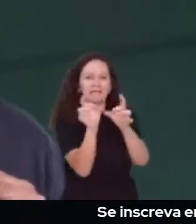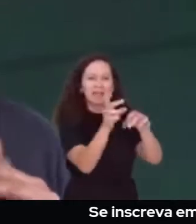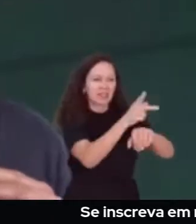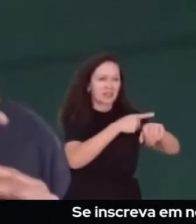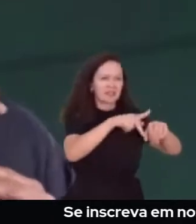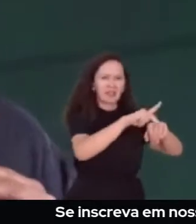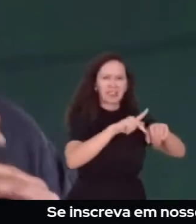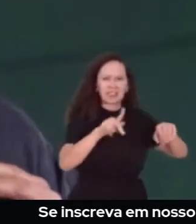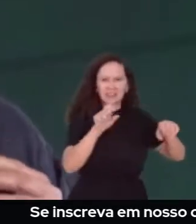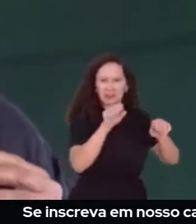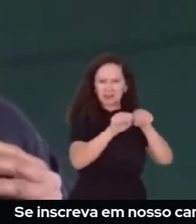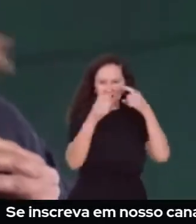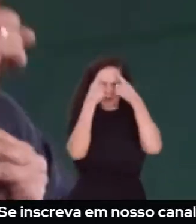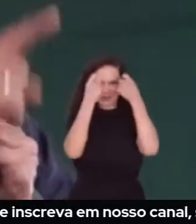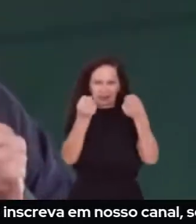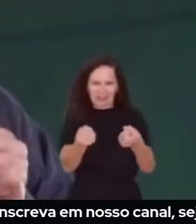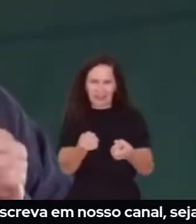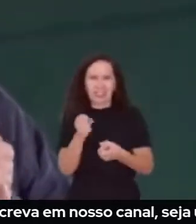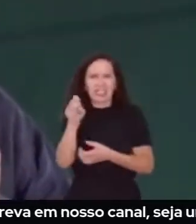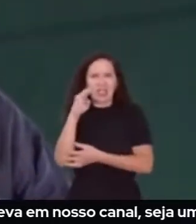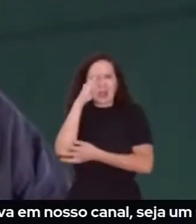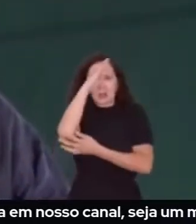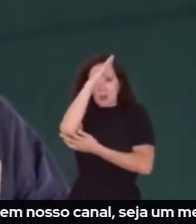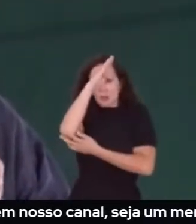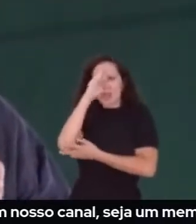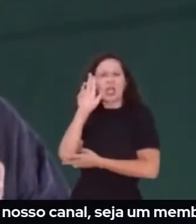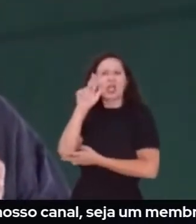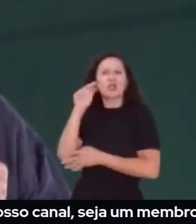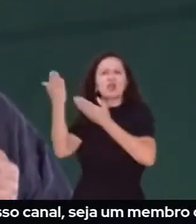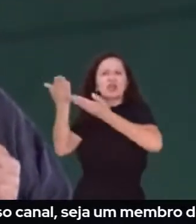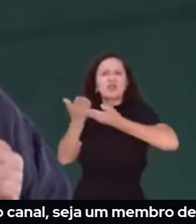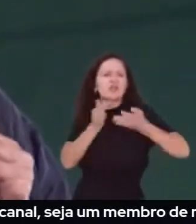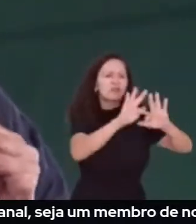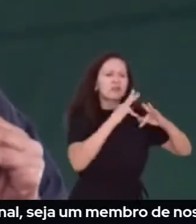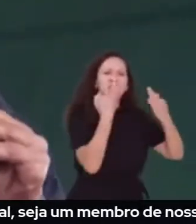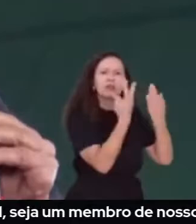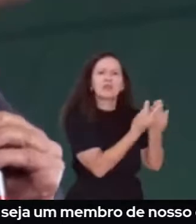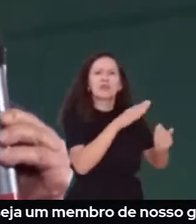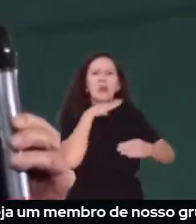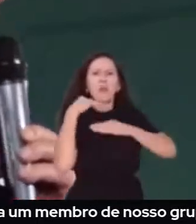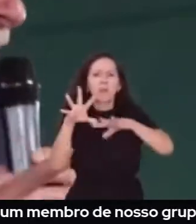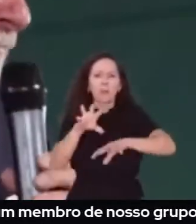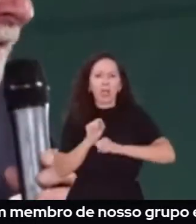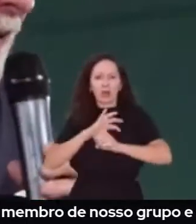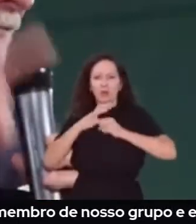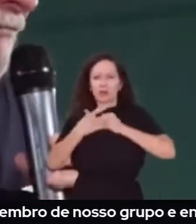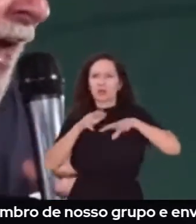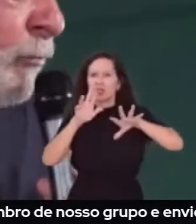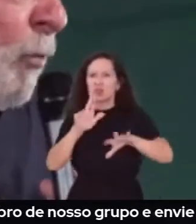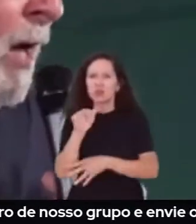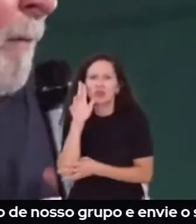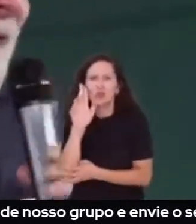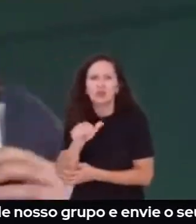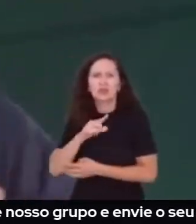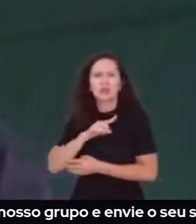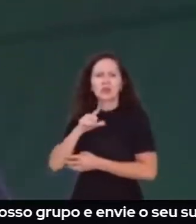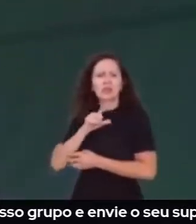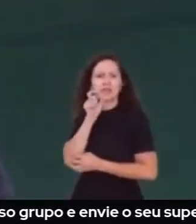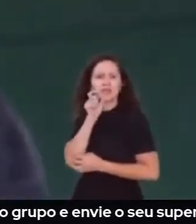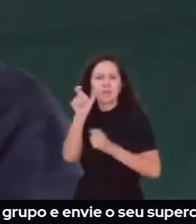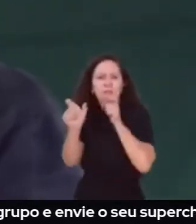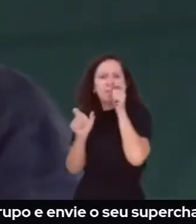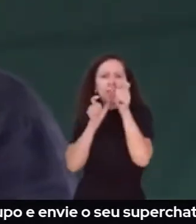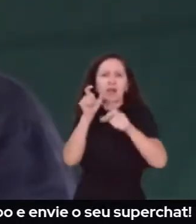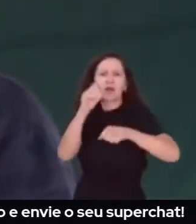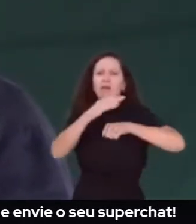Esse cara não visitou uma família que morreu de Covid. Esse cara não teve uma palavra de afeto para ninguém